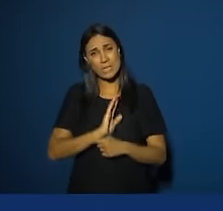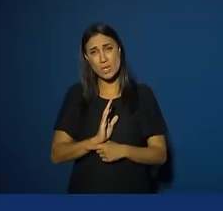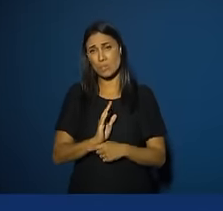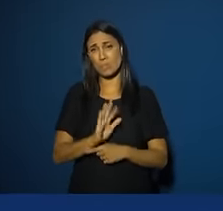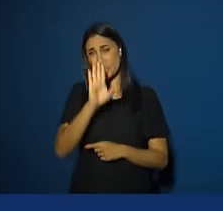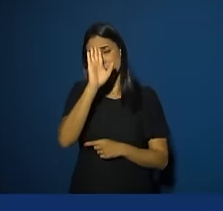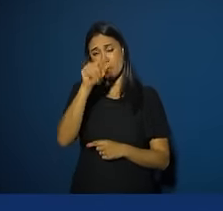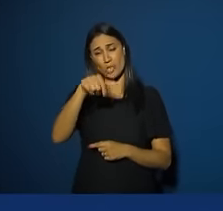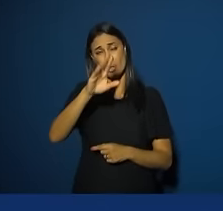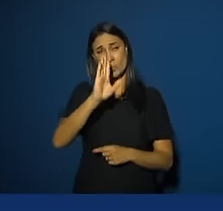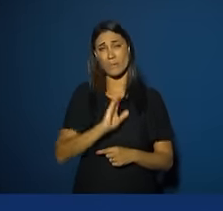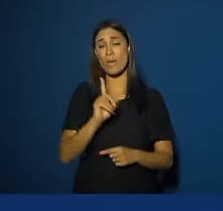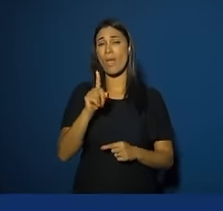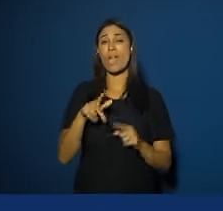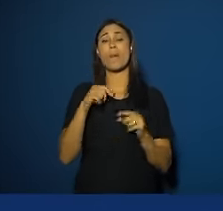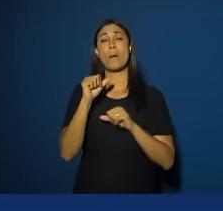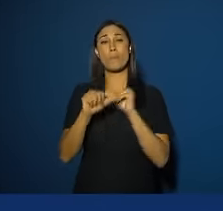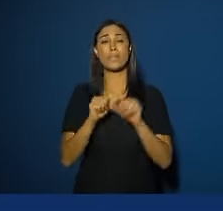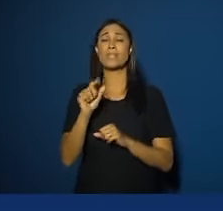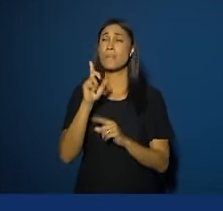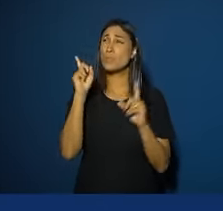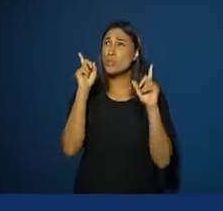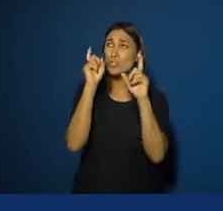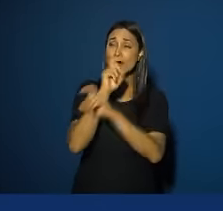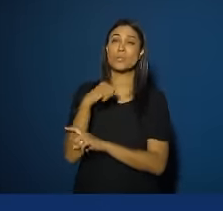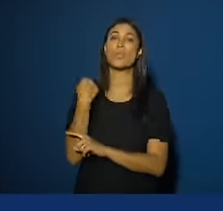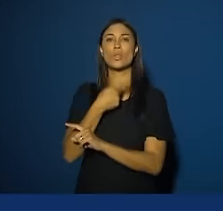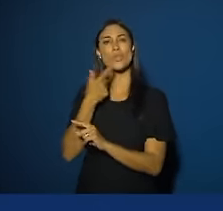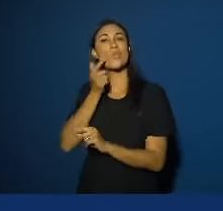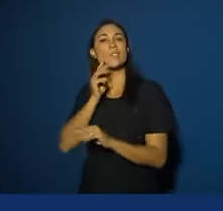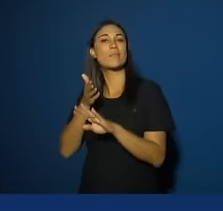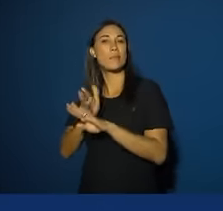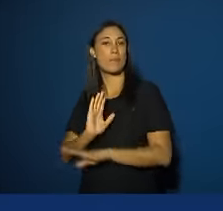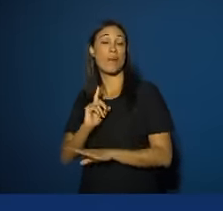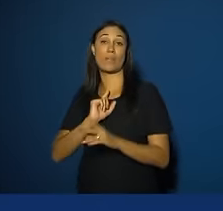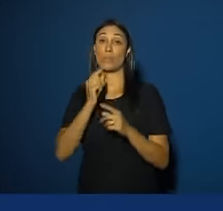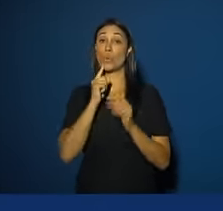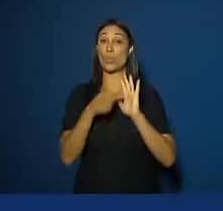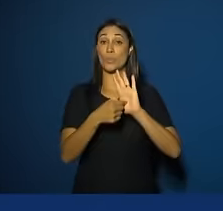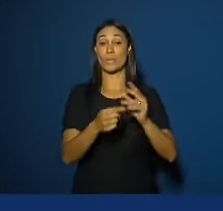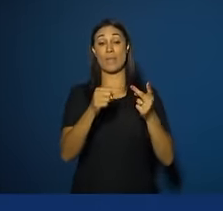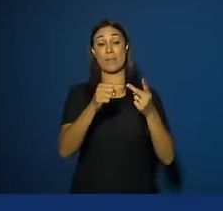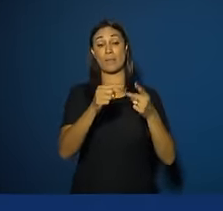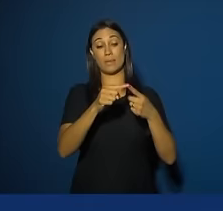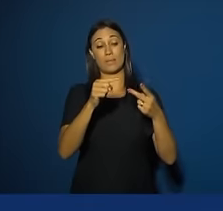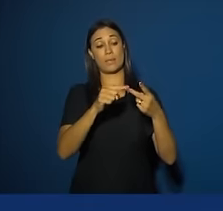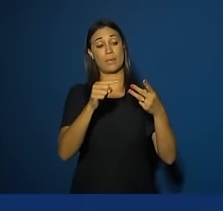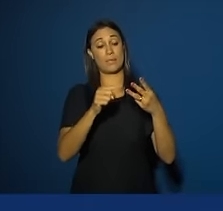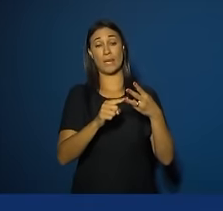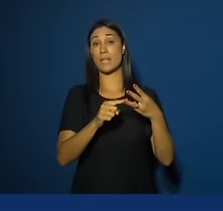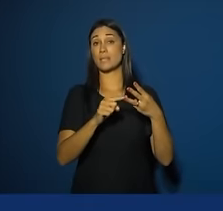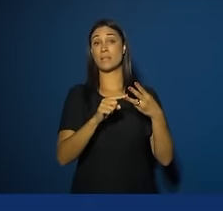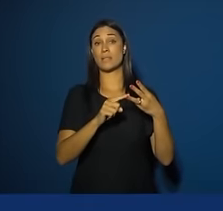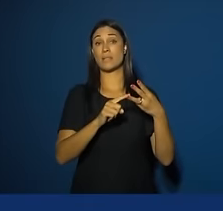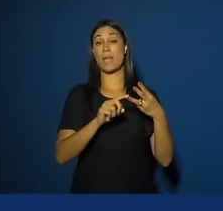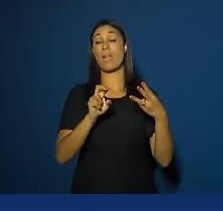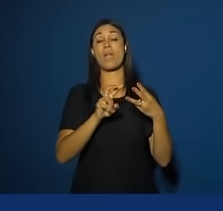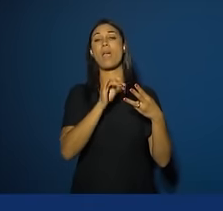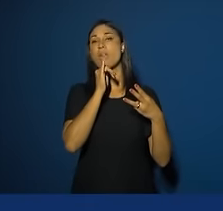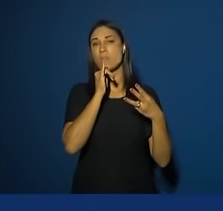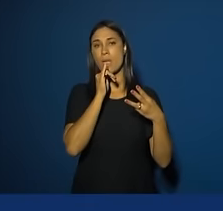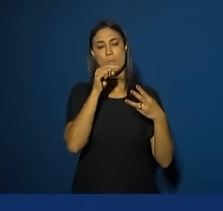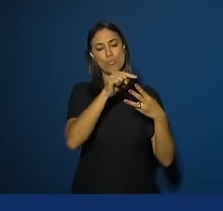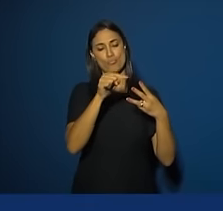reforma muito difícil de ser aprovada E aprovamos então eu tô dando três exemplos em três governos diferentes que a gente teve